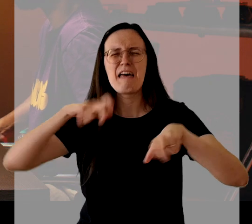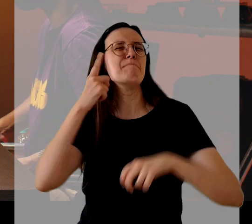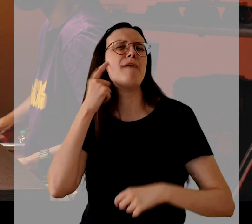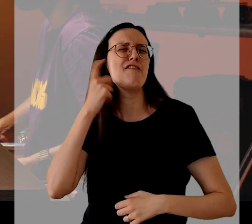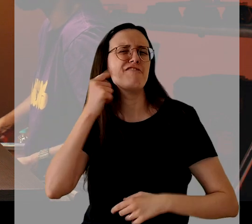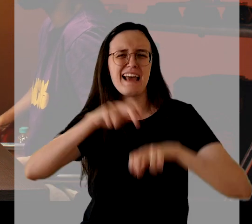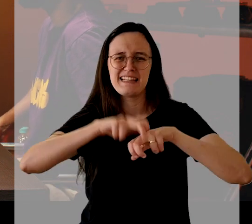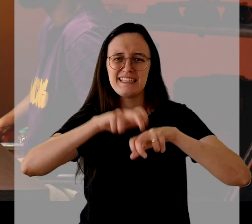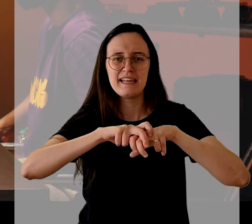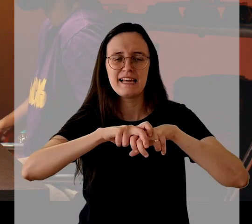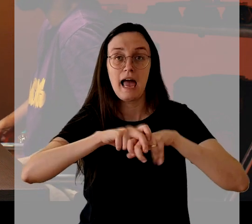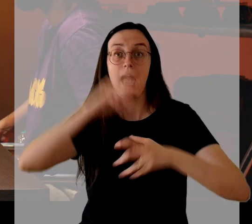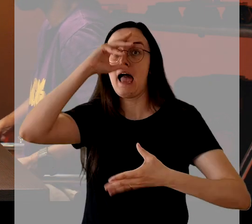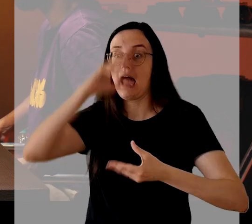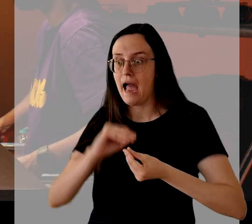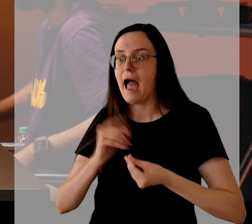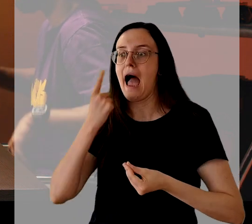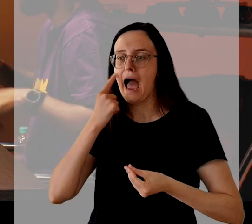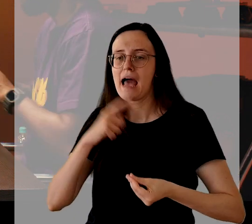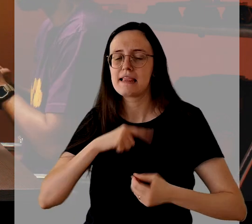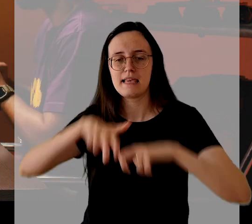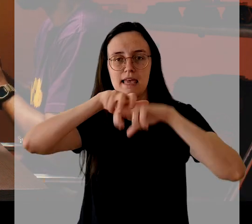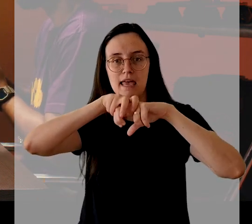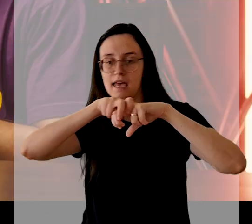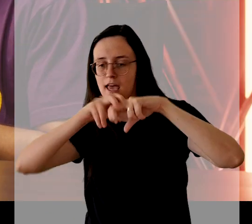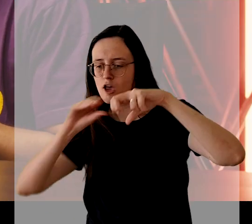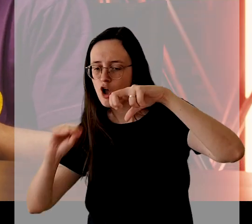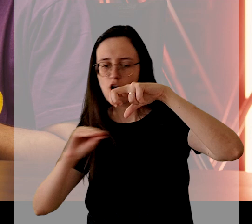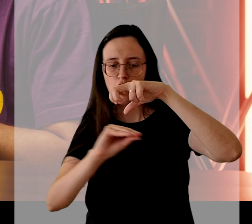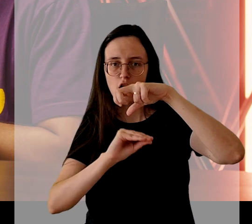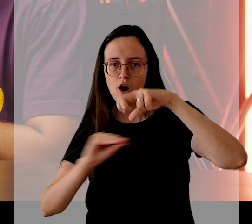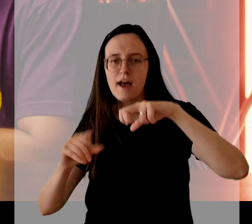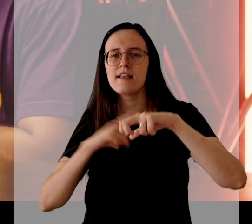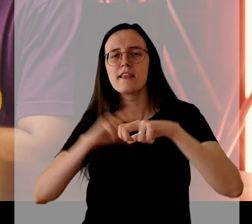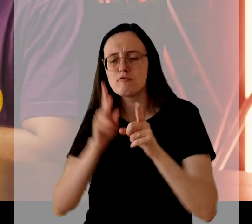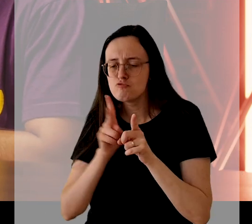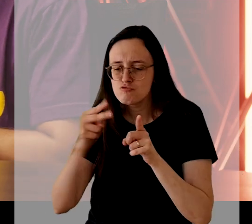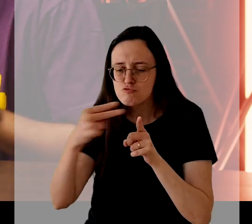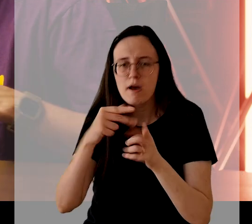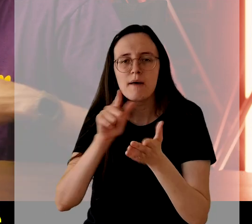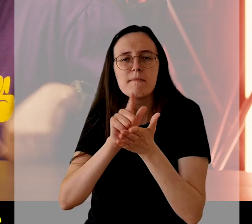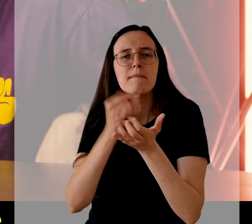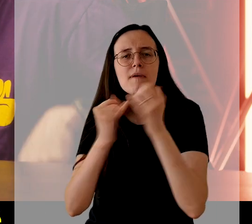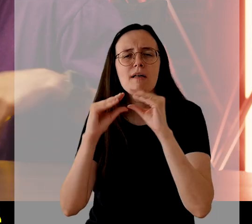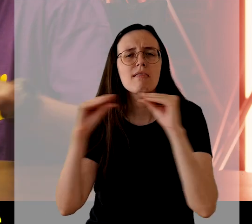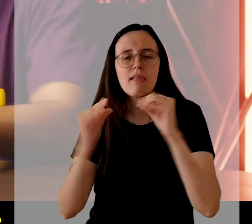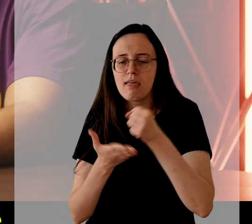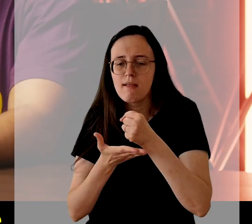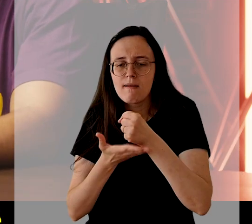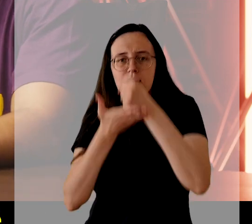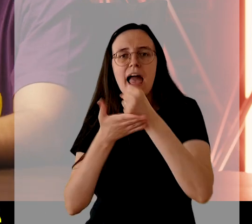arrasta, faz muito barulho, já vai entender isso, já vai recortar um pedacinho de feltro, colocar no pé da cadeira, para que isso não